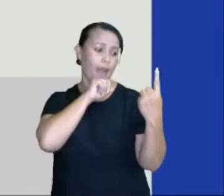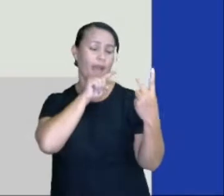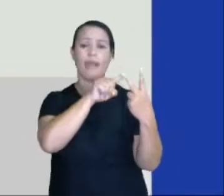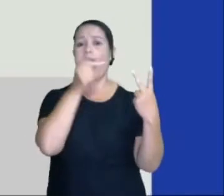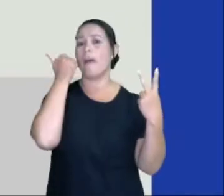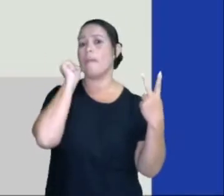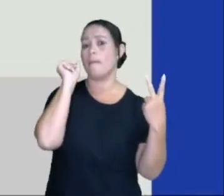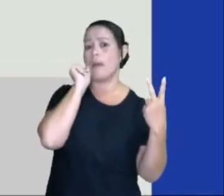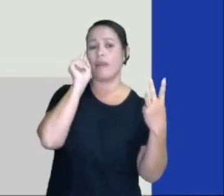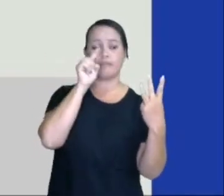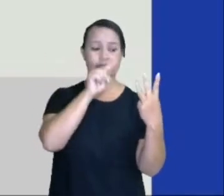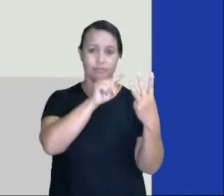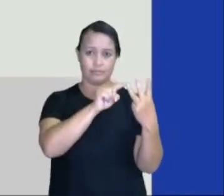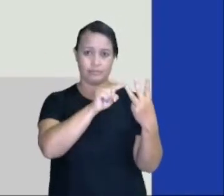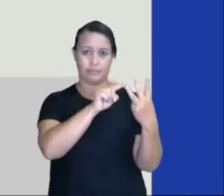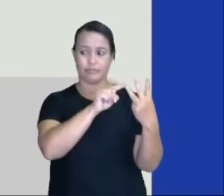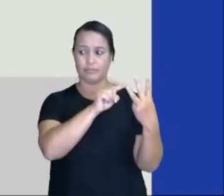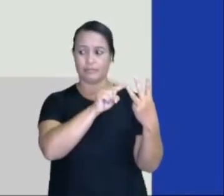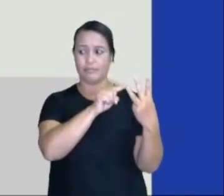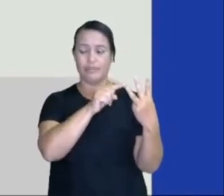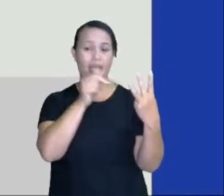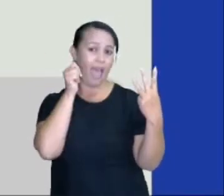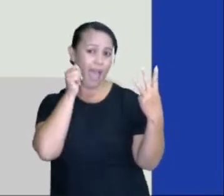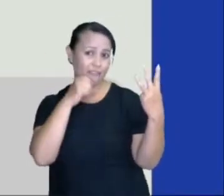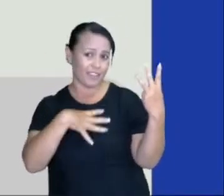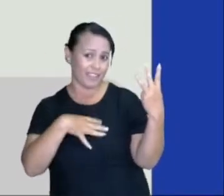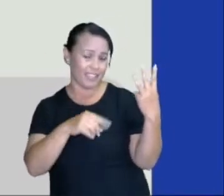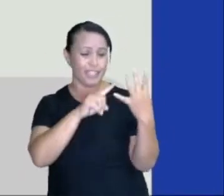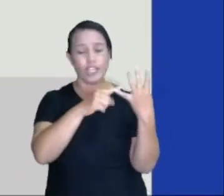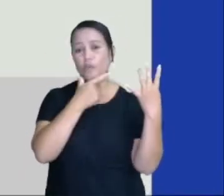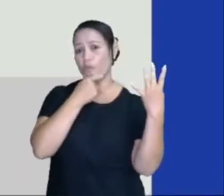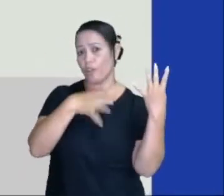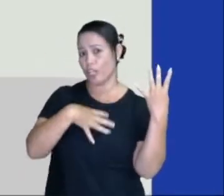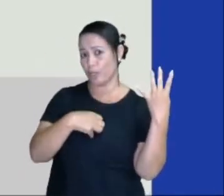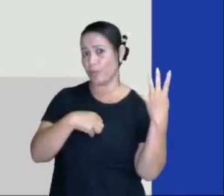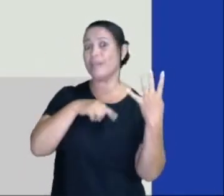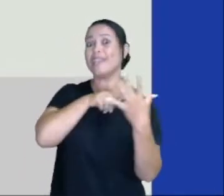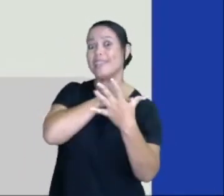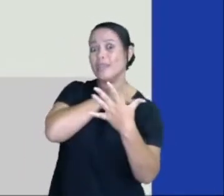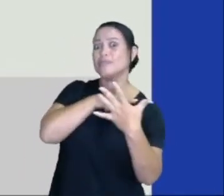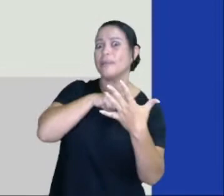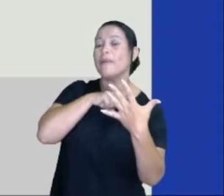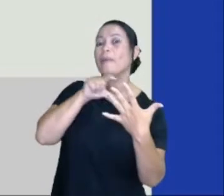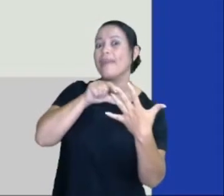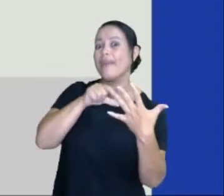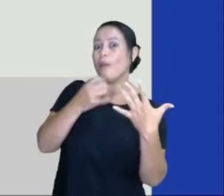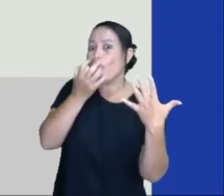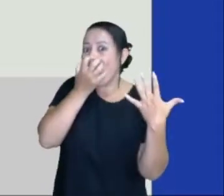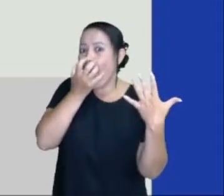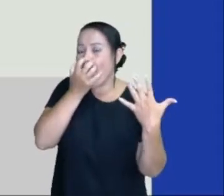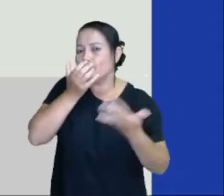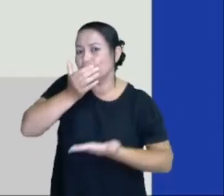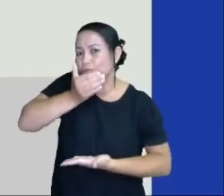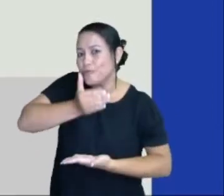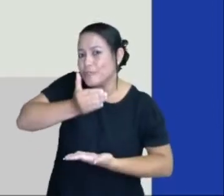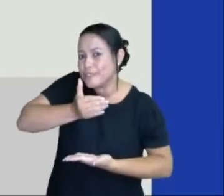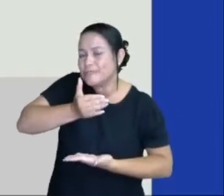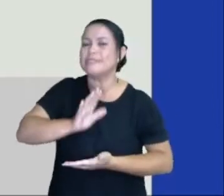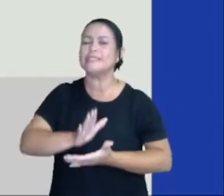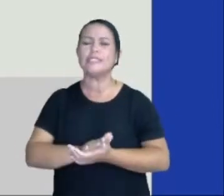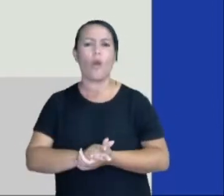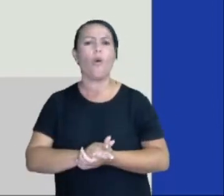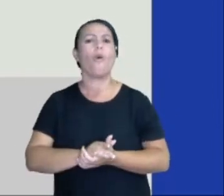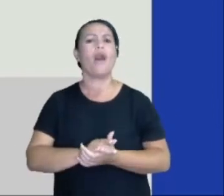a mamãe, a filhinha, o filhinho e também temos aí um cachorrinho. Então, aí